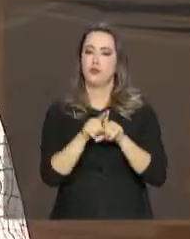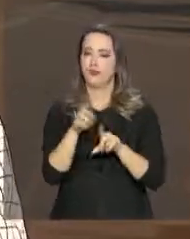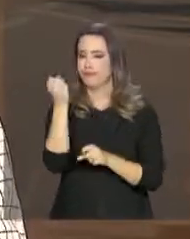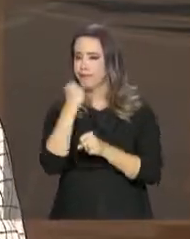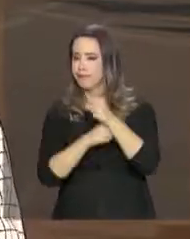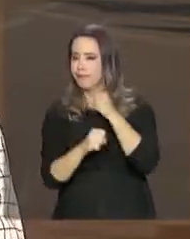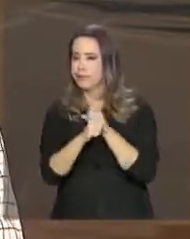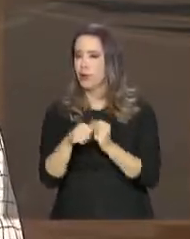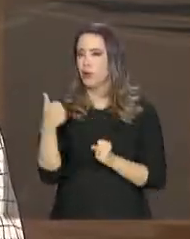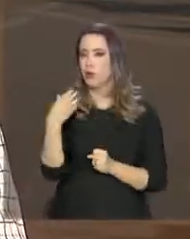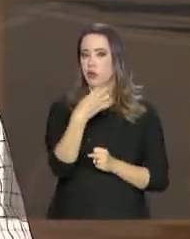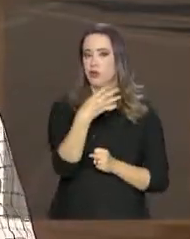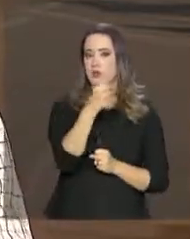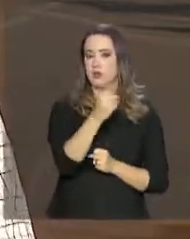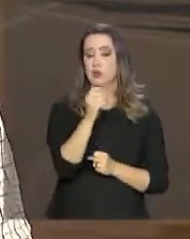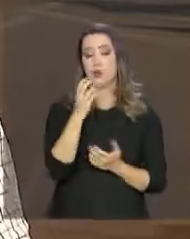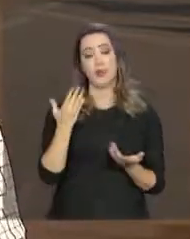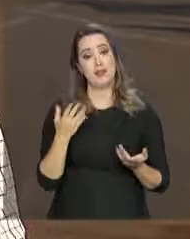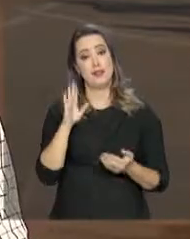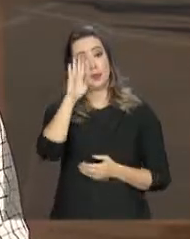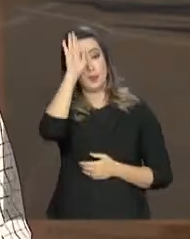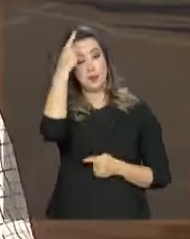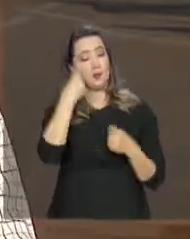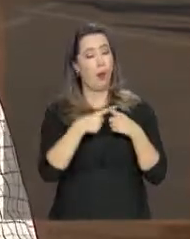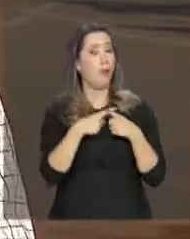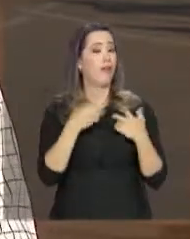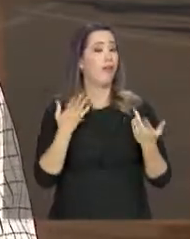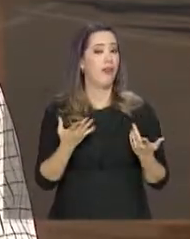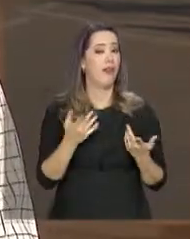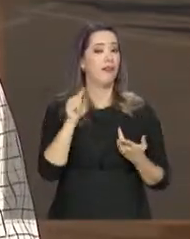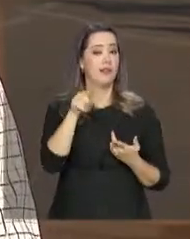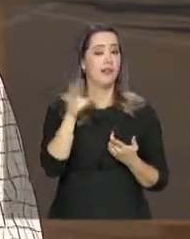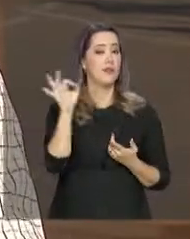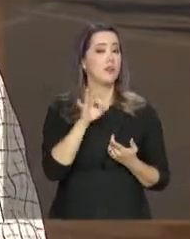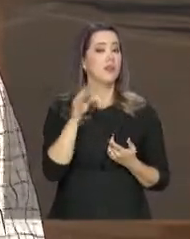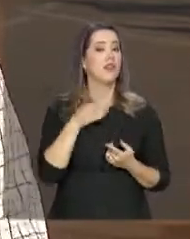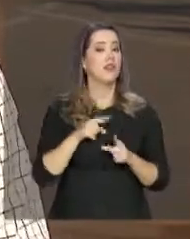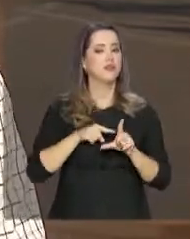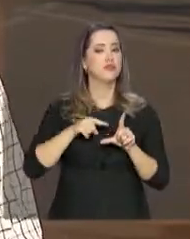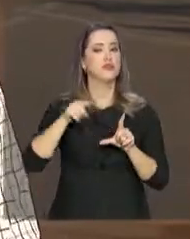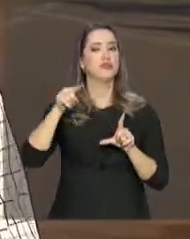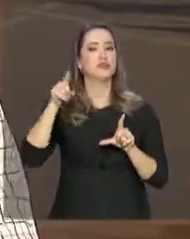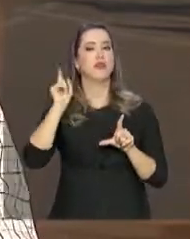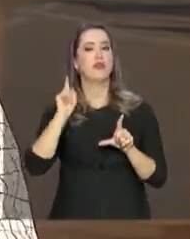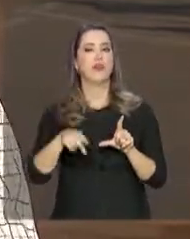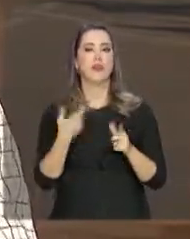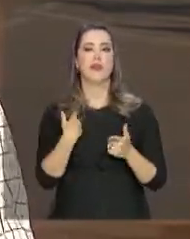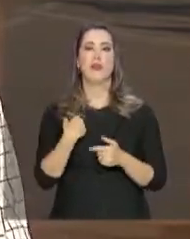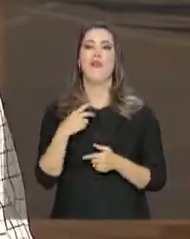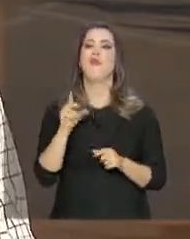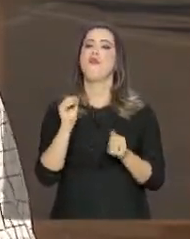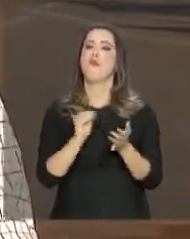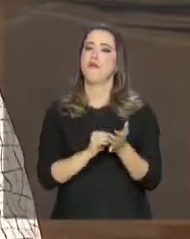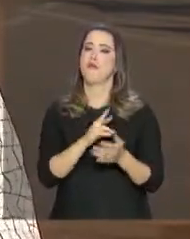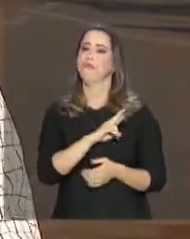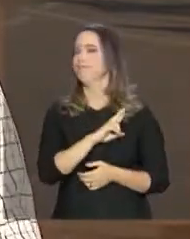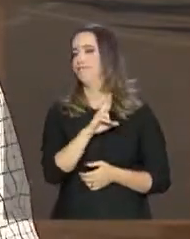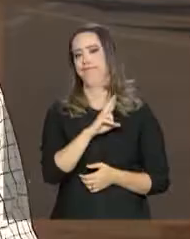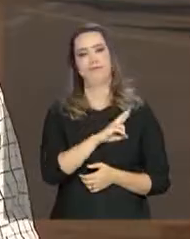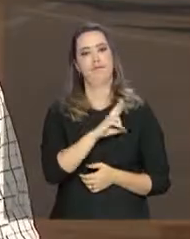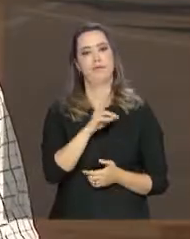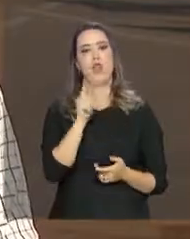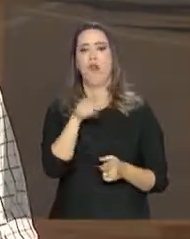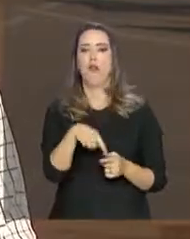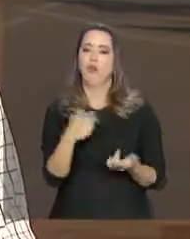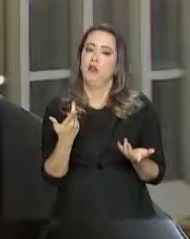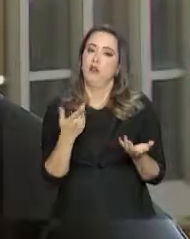a 140. E o principal motivo dessa estatística continua sendo a irresponsabilidade de muitos